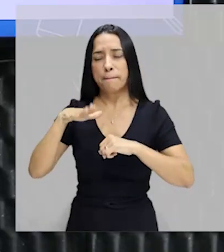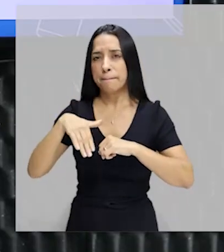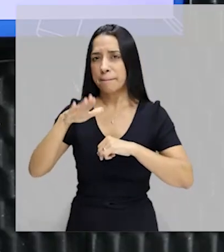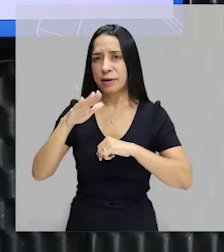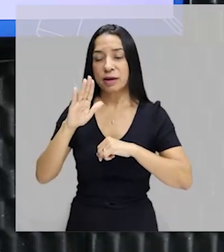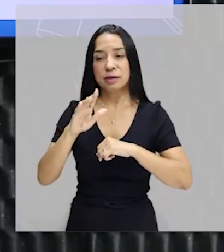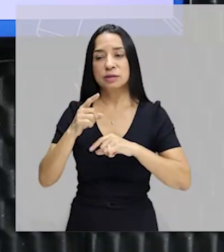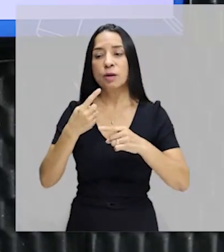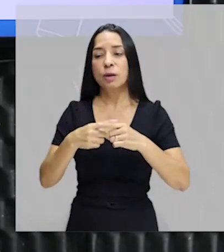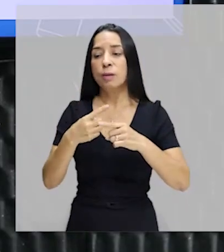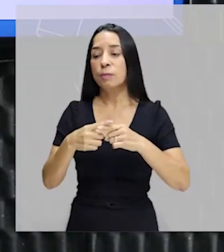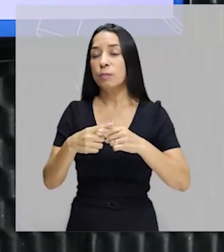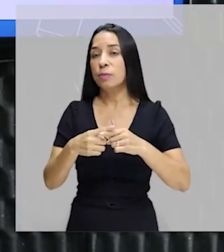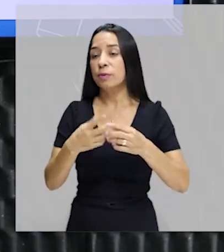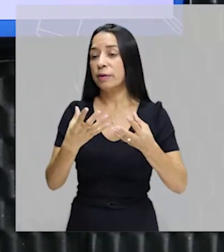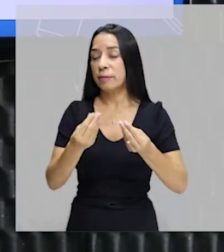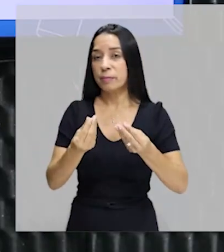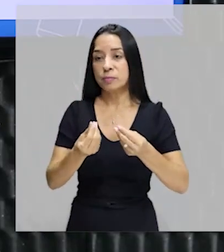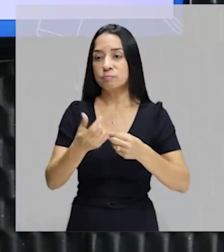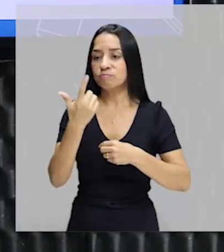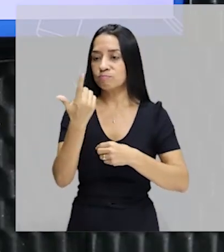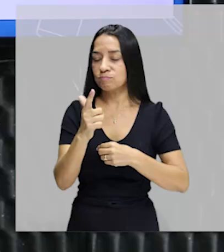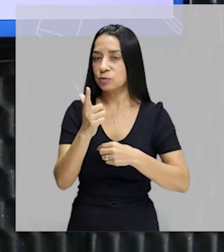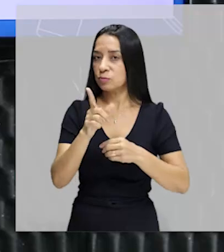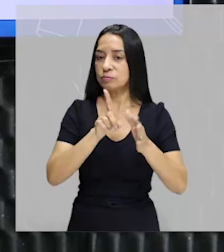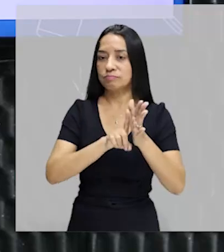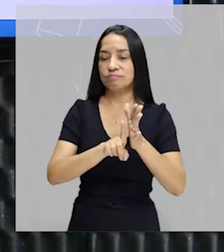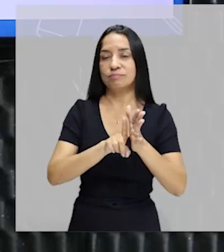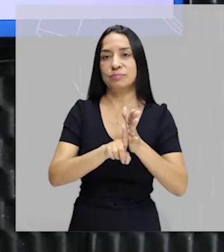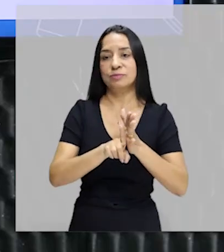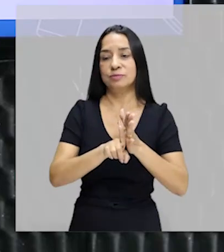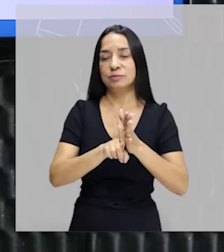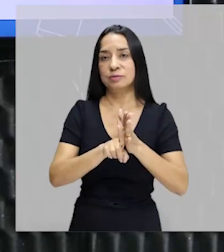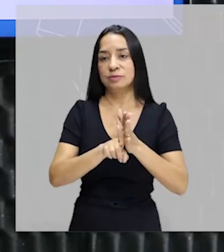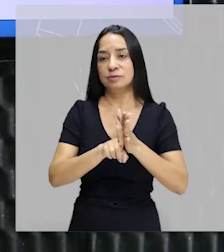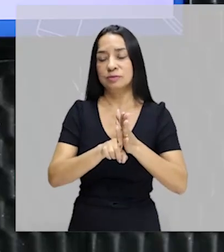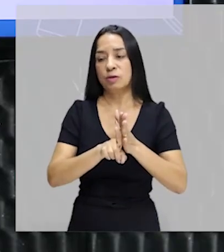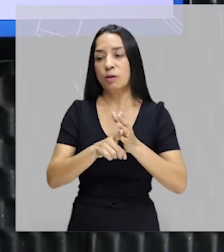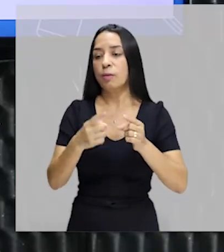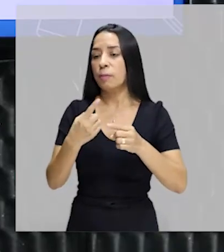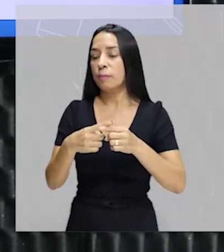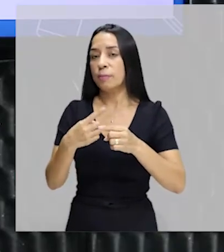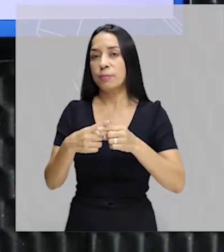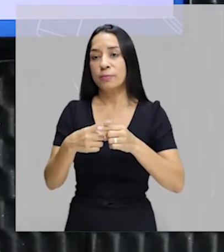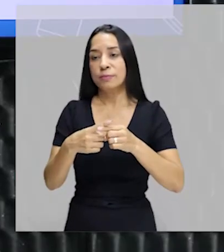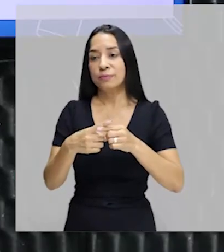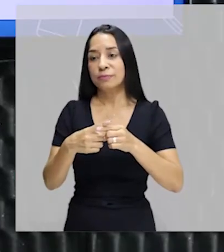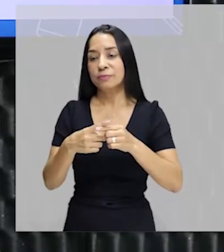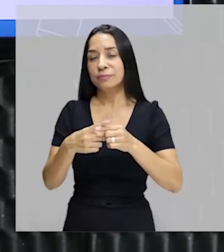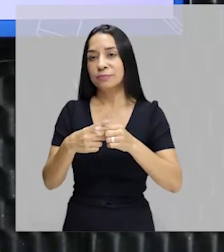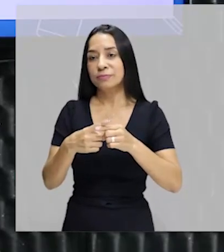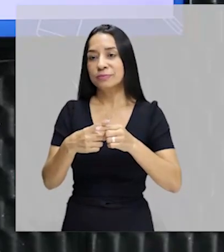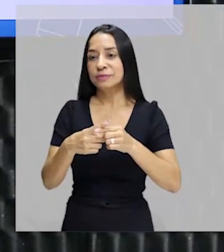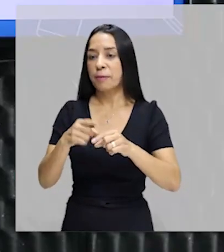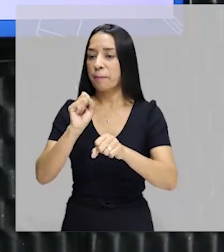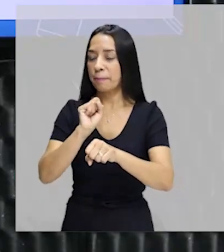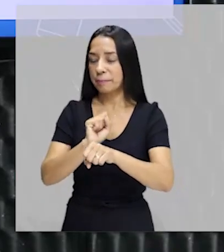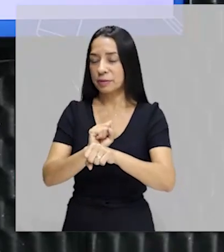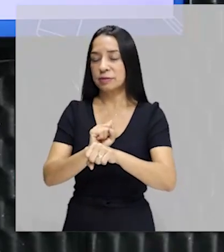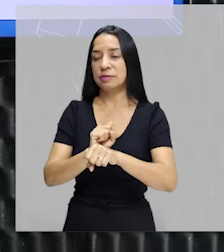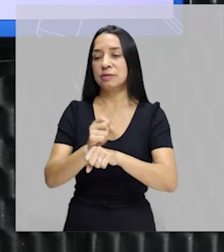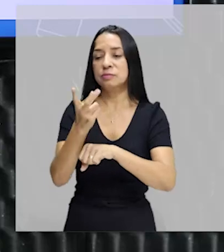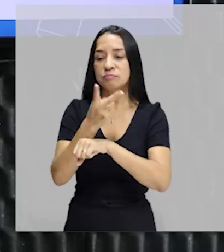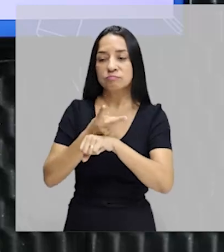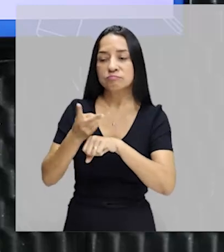muitos não aparecem, inclusive, nessas estatísticas do IBGE, porque deixaram de procurar trabalho. Se